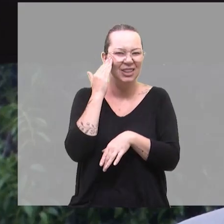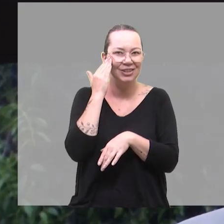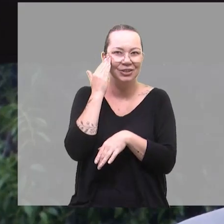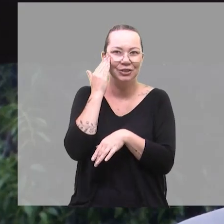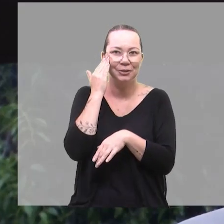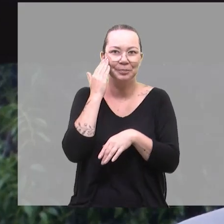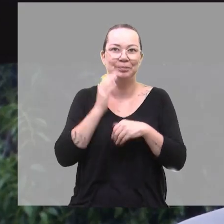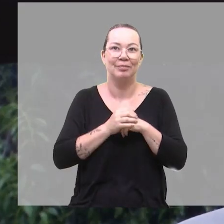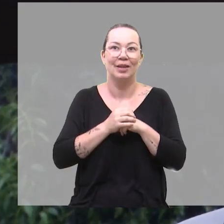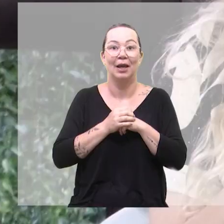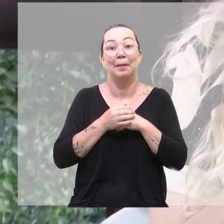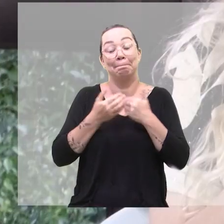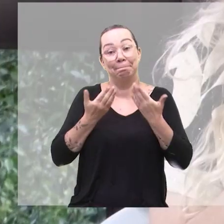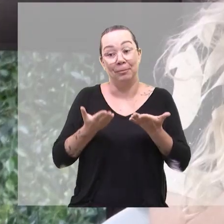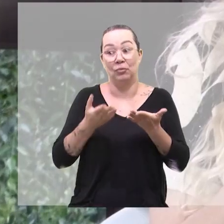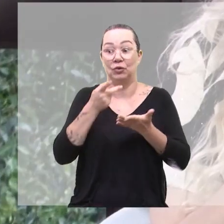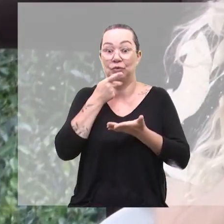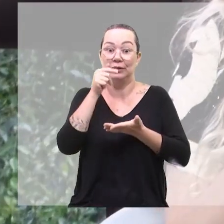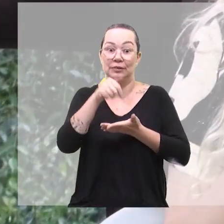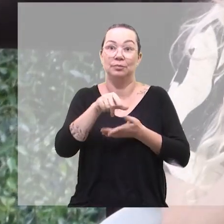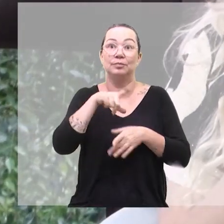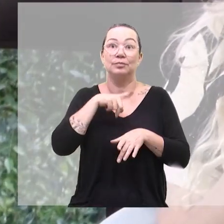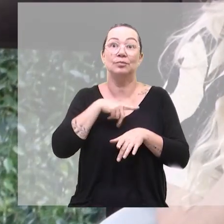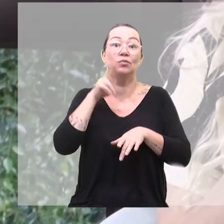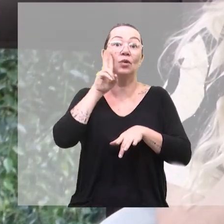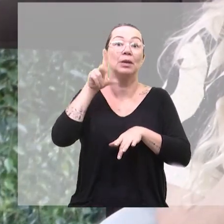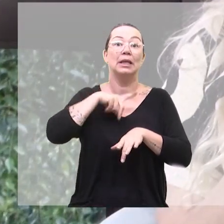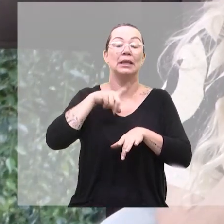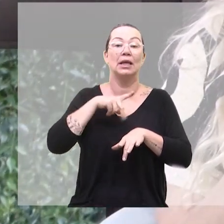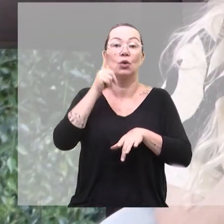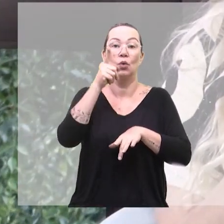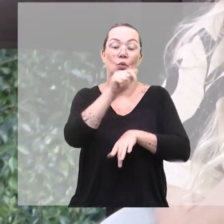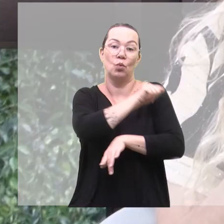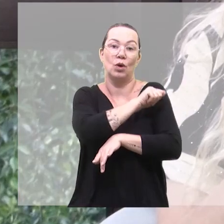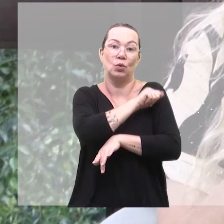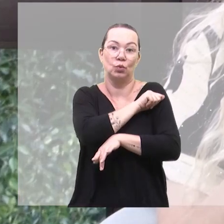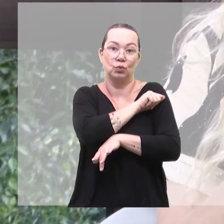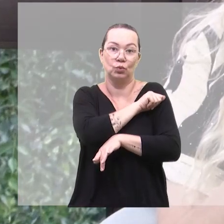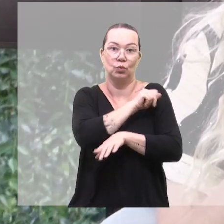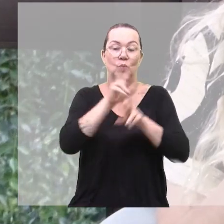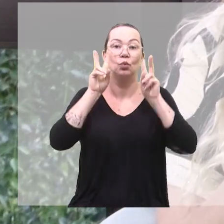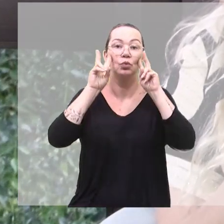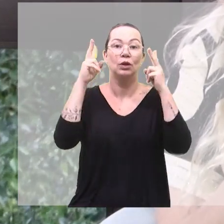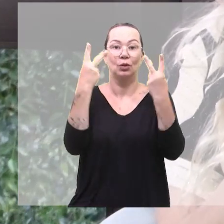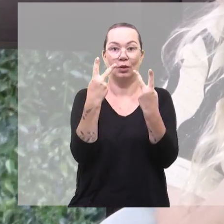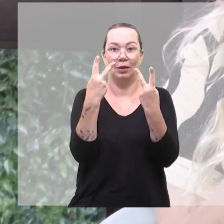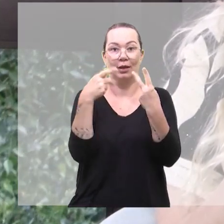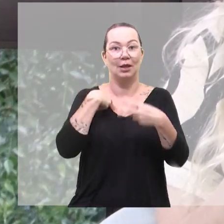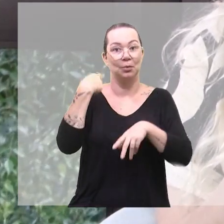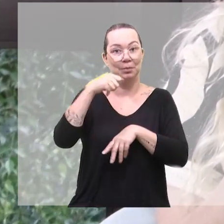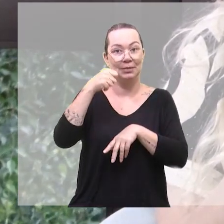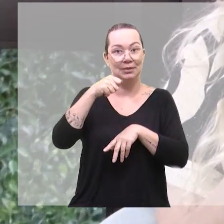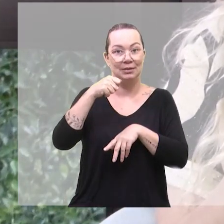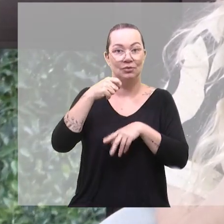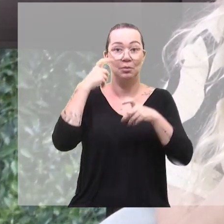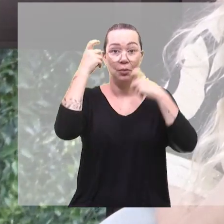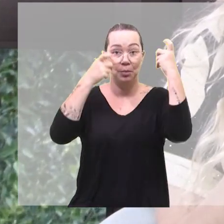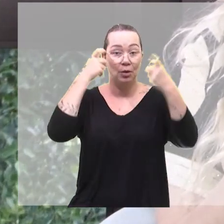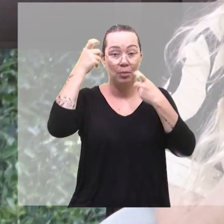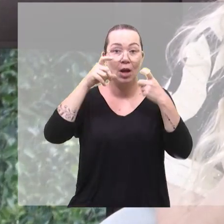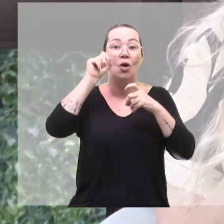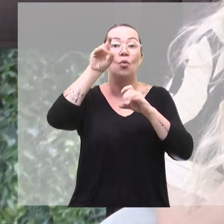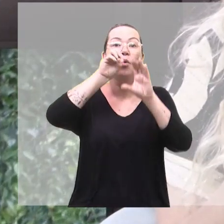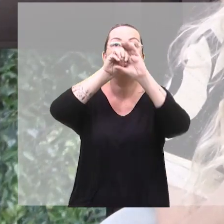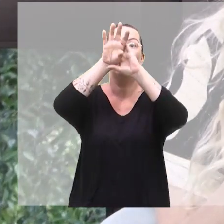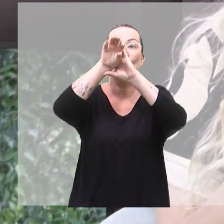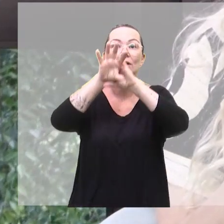estão compreendendo? Então, falando nisso, né, lembrei que eu tenho um aluno com daltonismo. Eu preciso me preocupar com o slide que ele